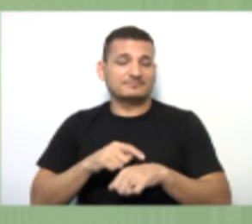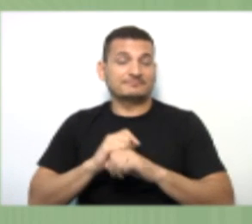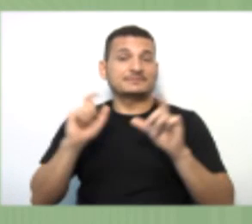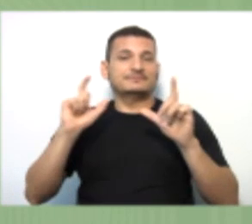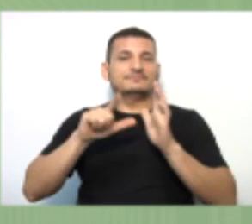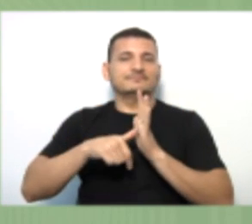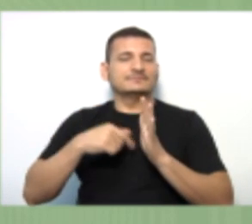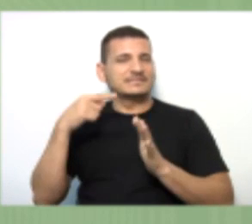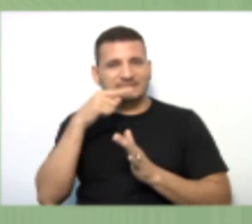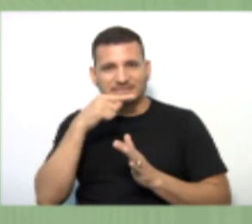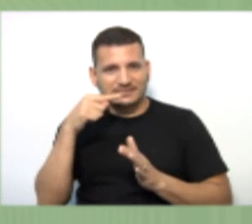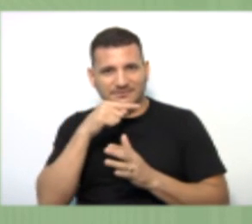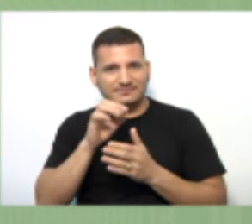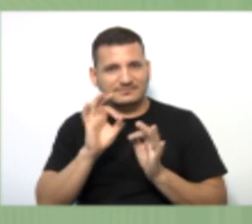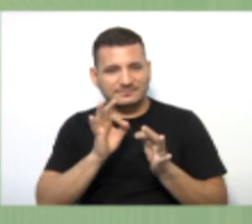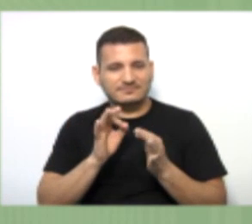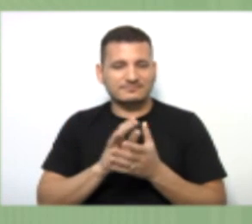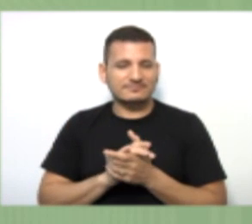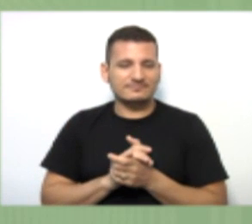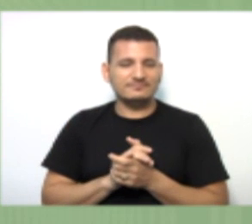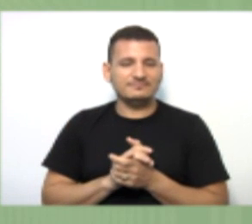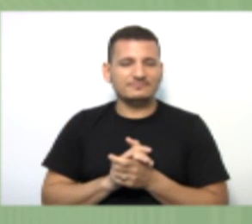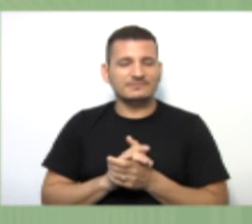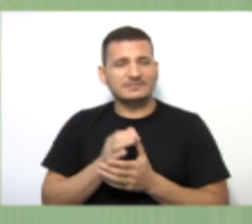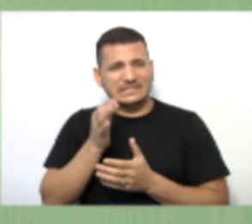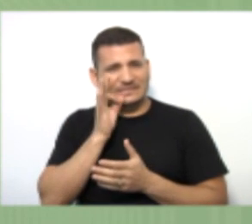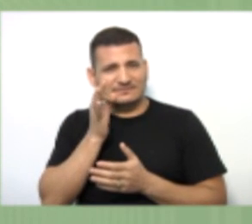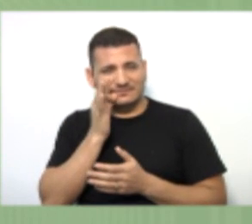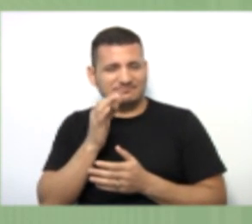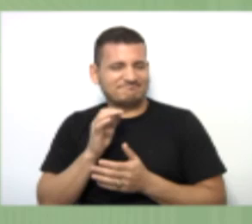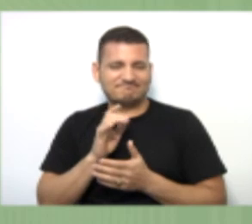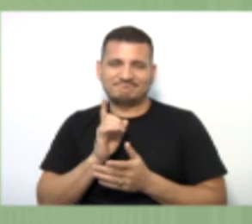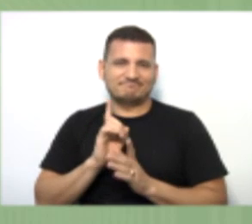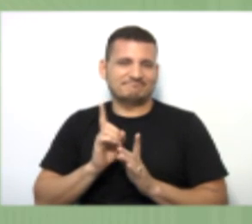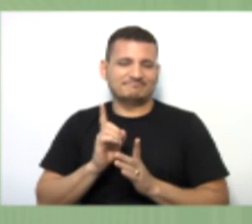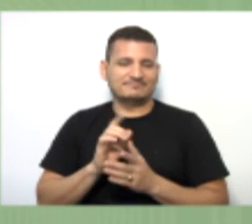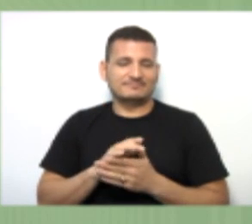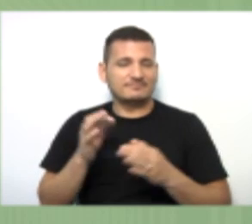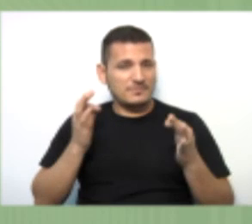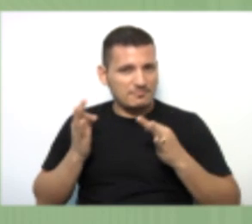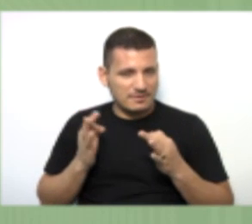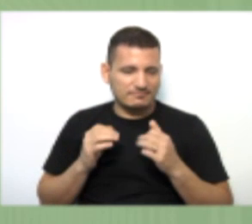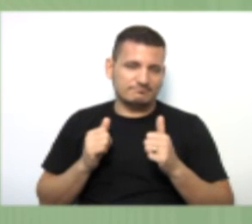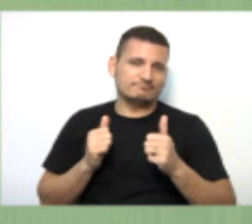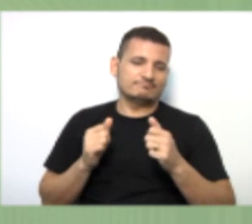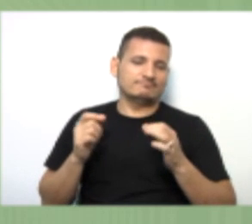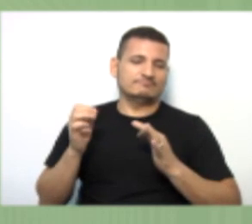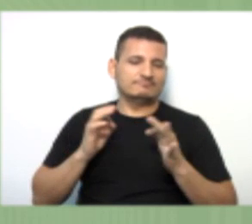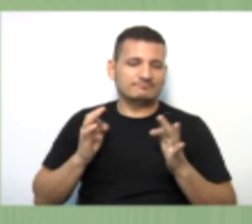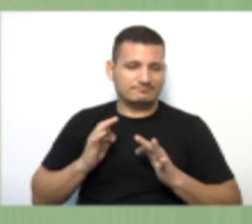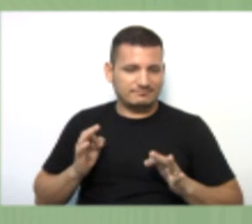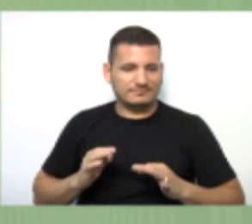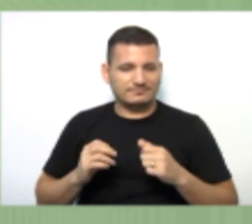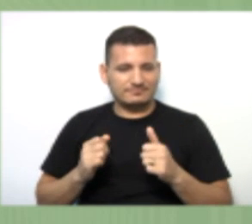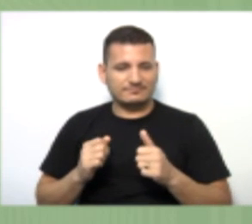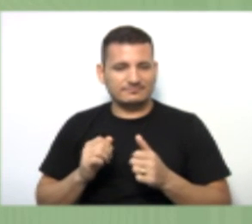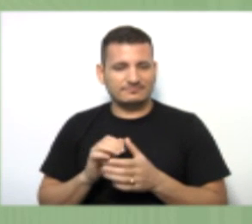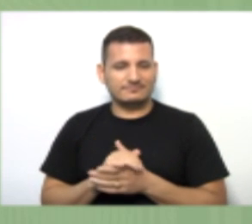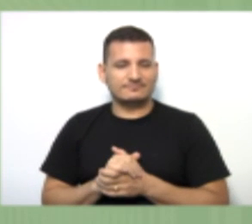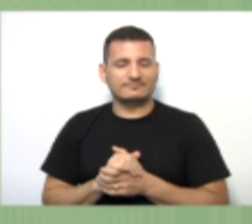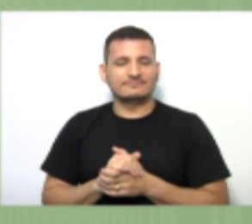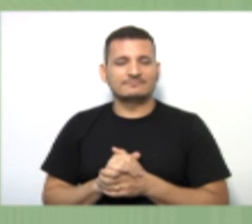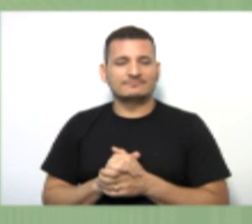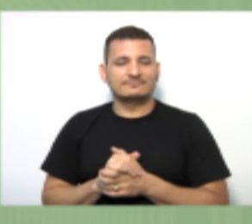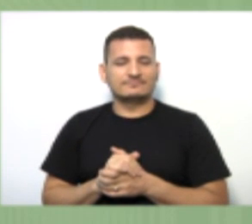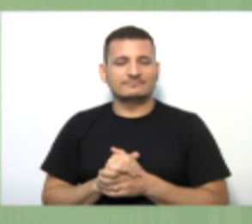não escovo nem o dente. Tomar café, professor, nem pensar. Me arrumar, vou ter que me arrumar, né? Eu não vou de qualquer jeito para a escola. Você se